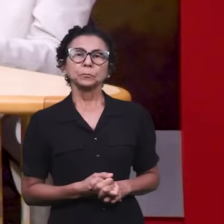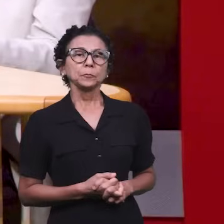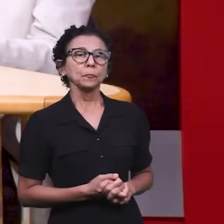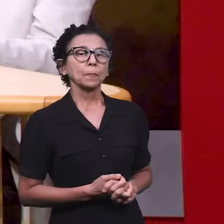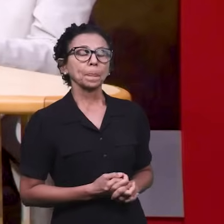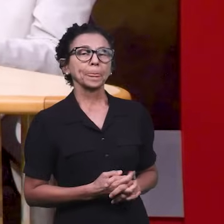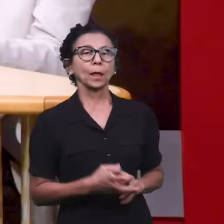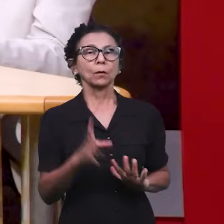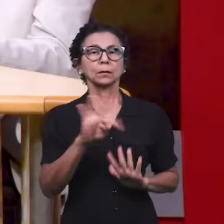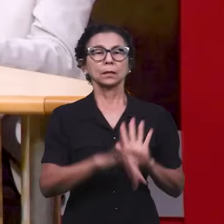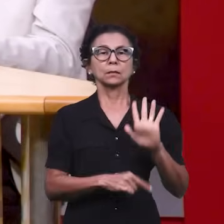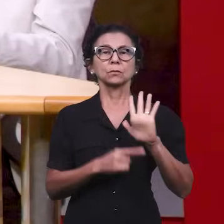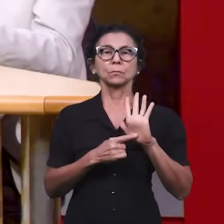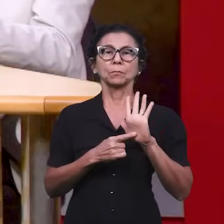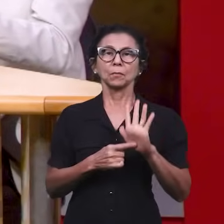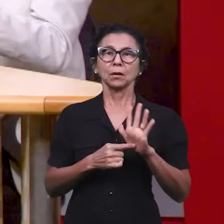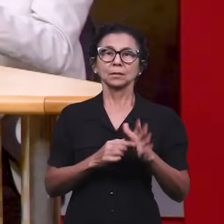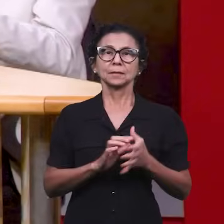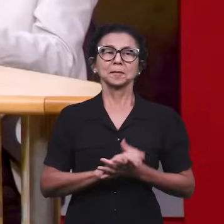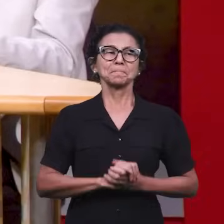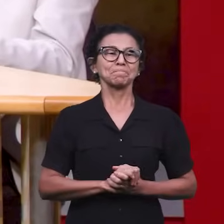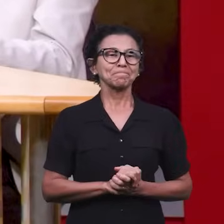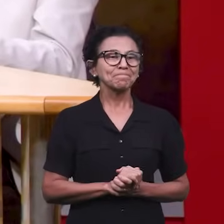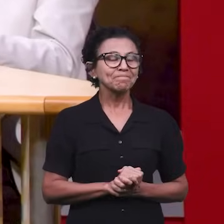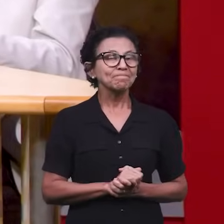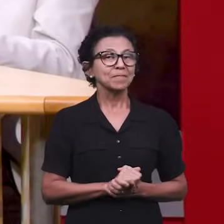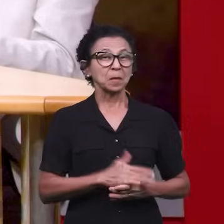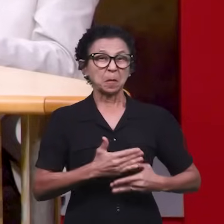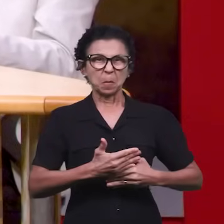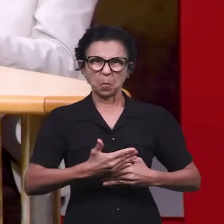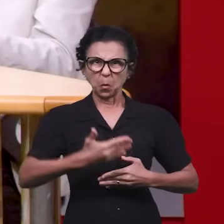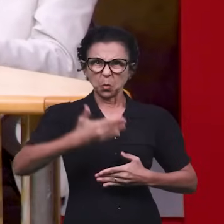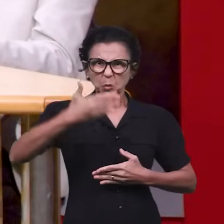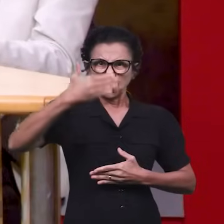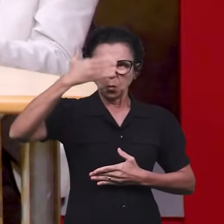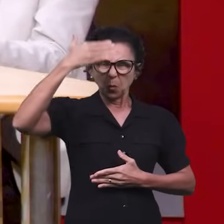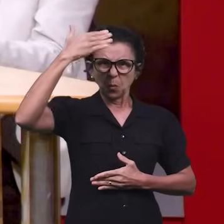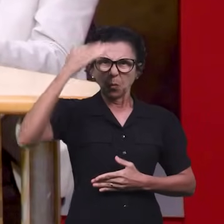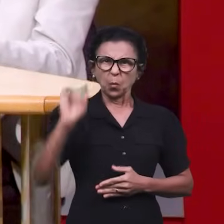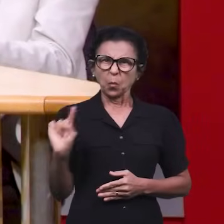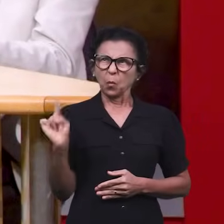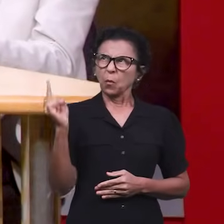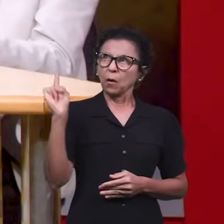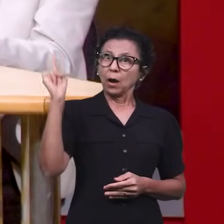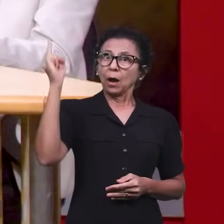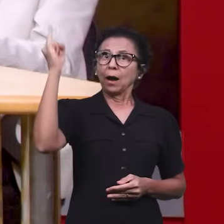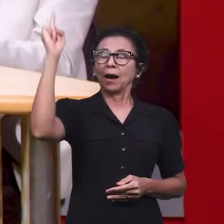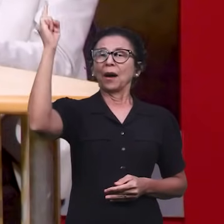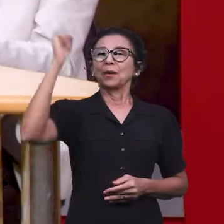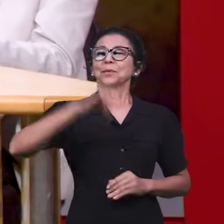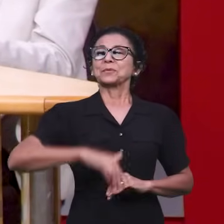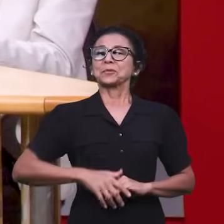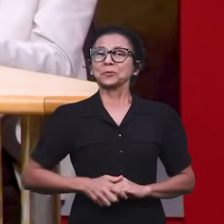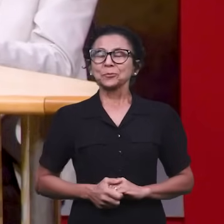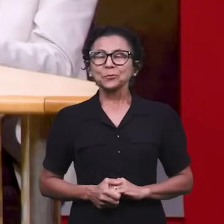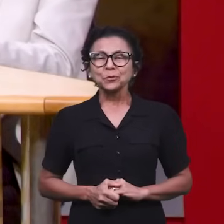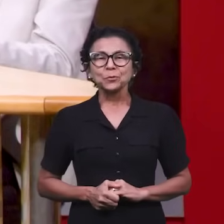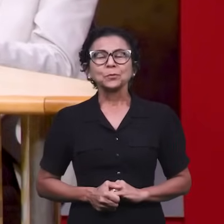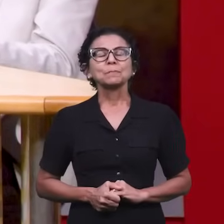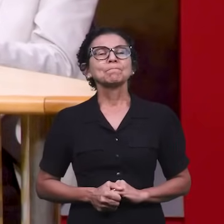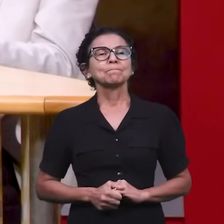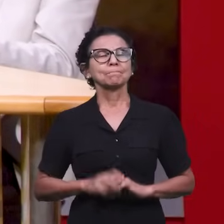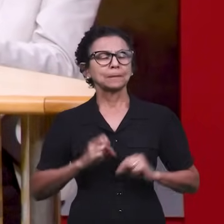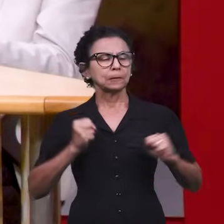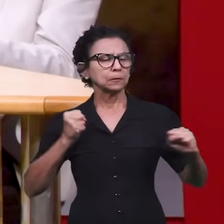cair, mas no meio da noite Deus envia uma mensagem. Aqui fica aquele princípio de Deus,